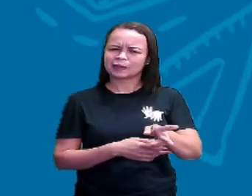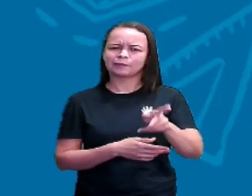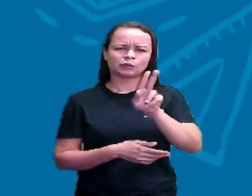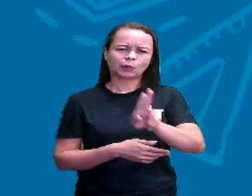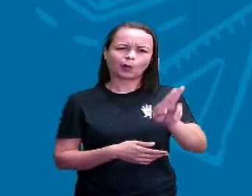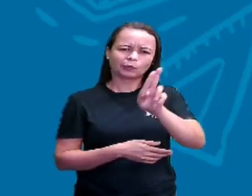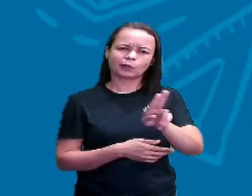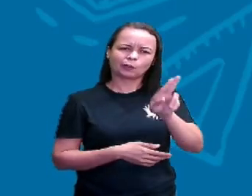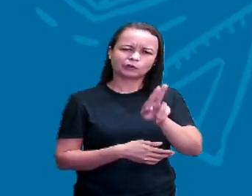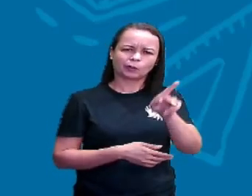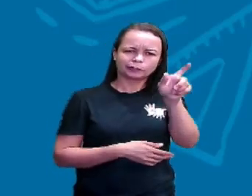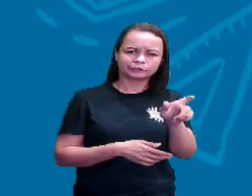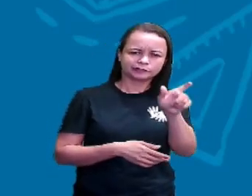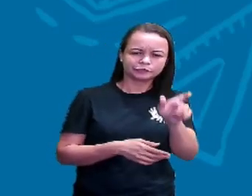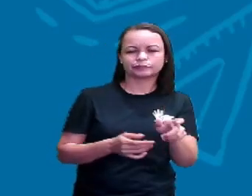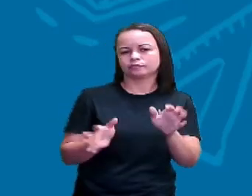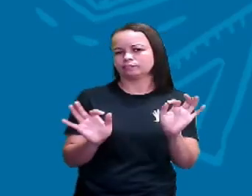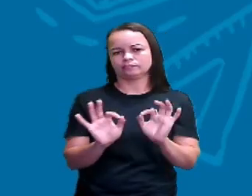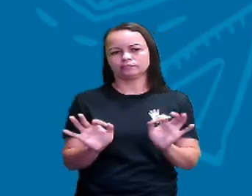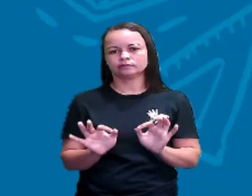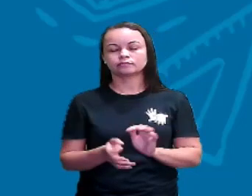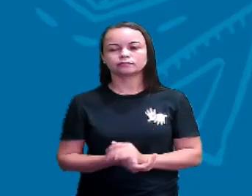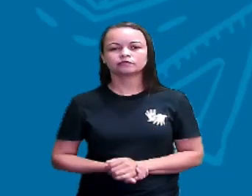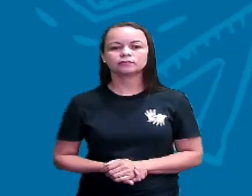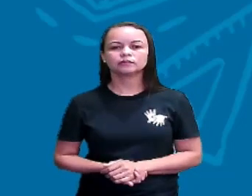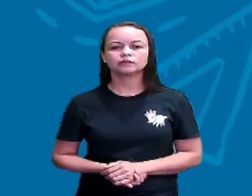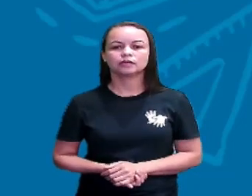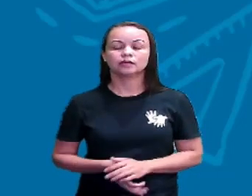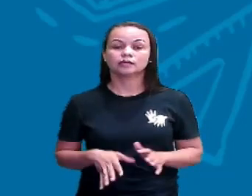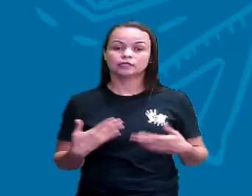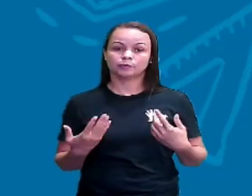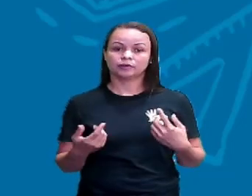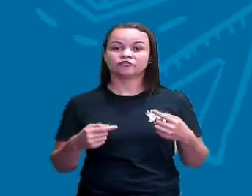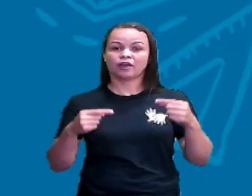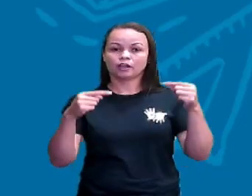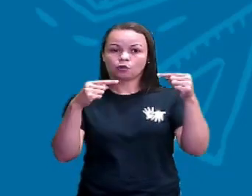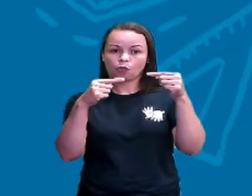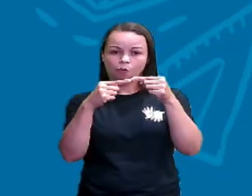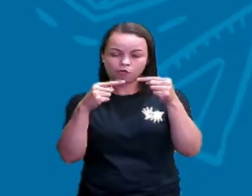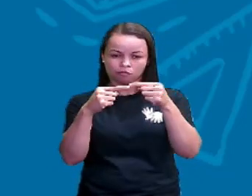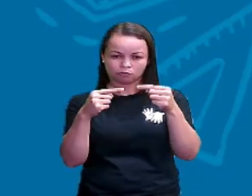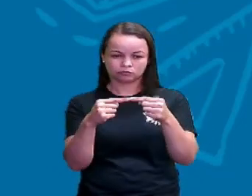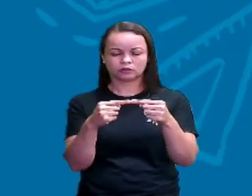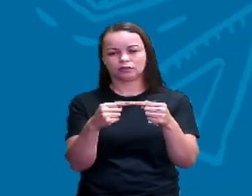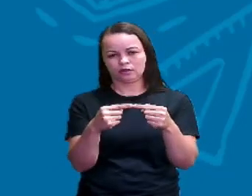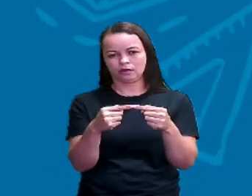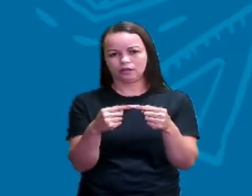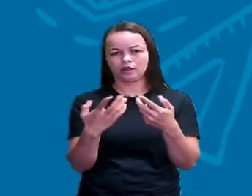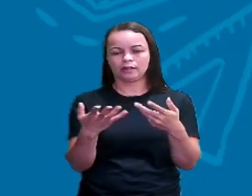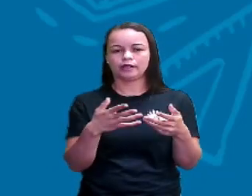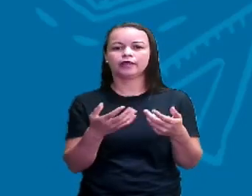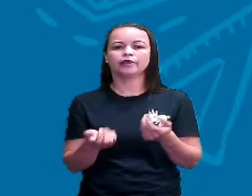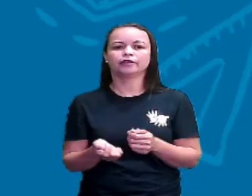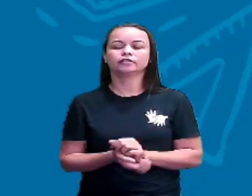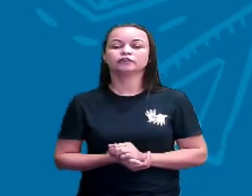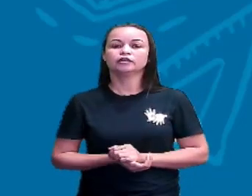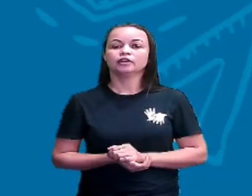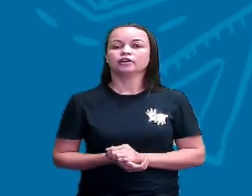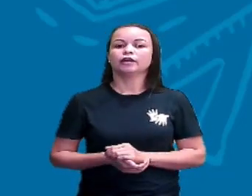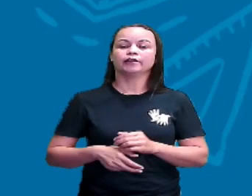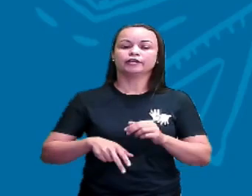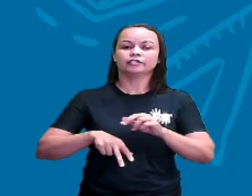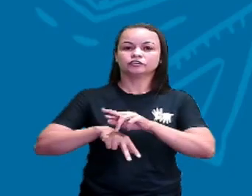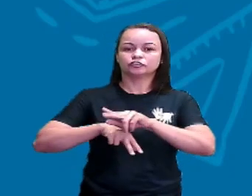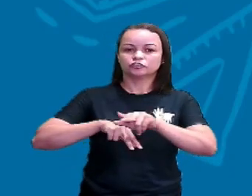todo. E ela sempre vai concordar, certo? Em gênero e número. Ela tem